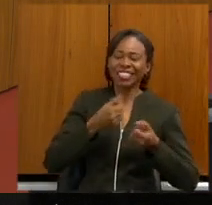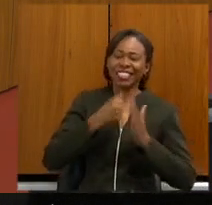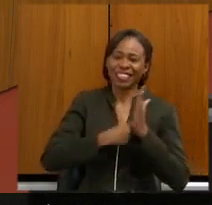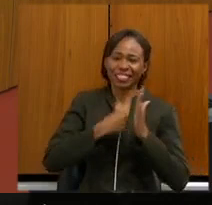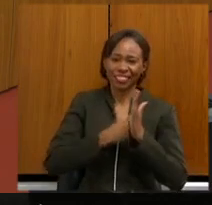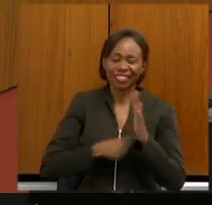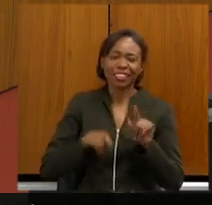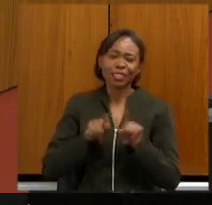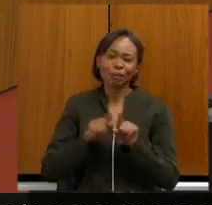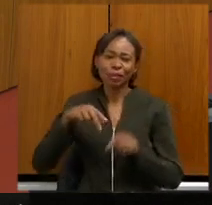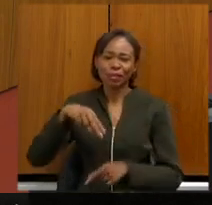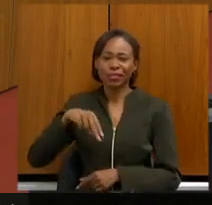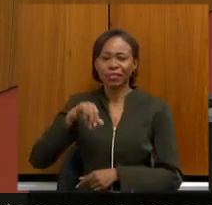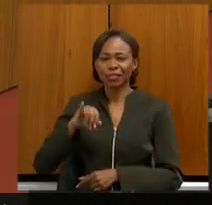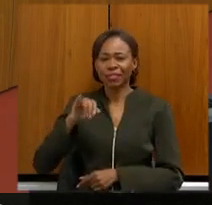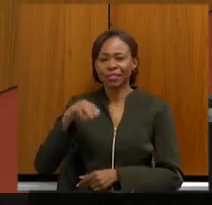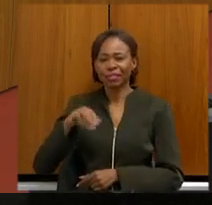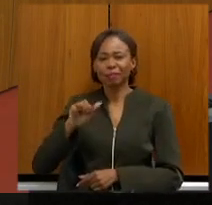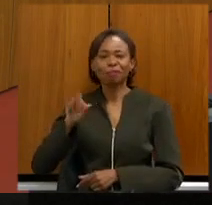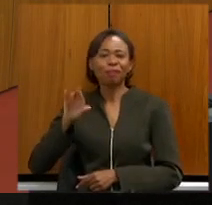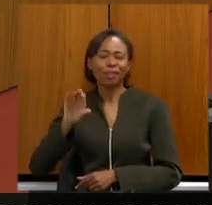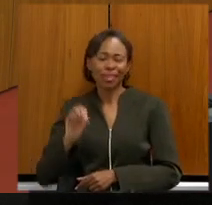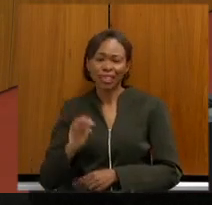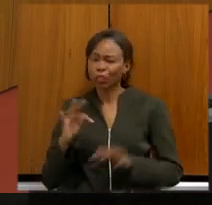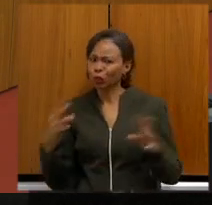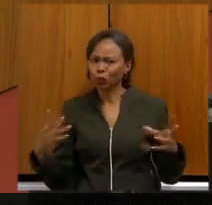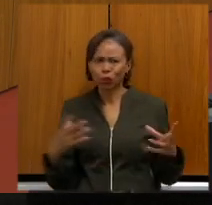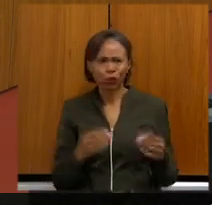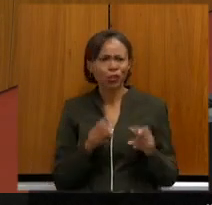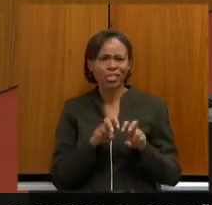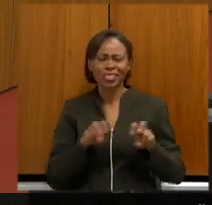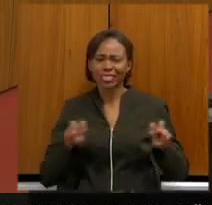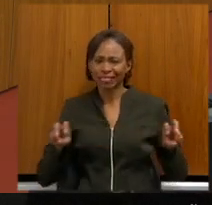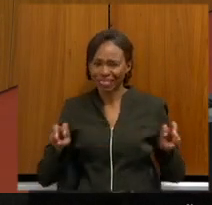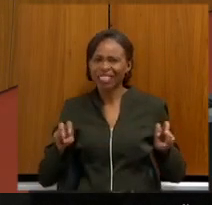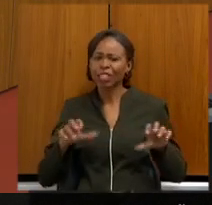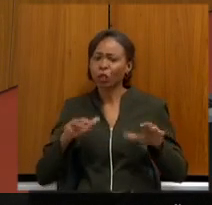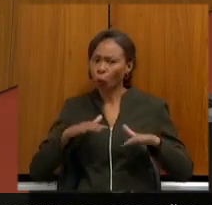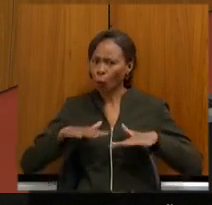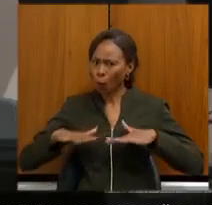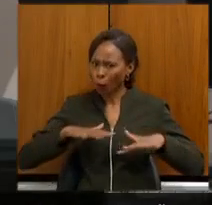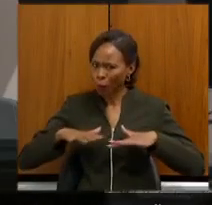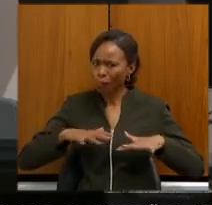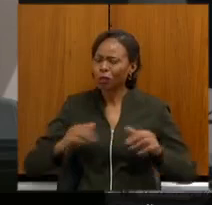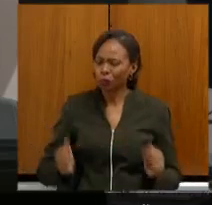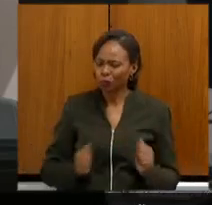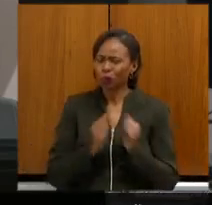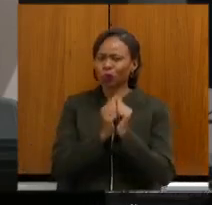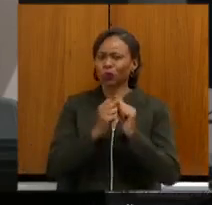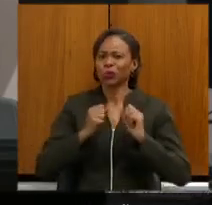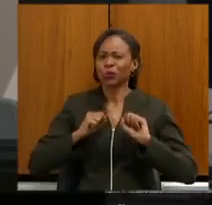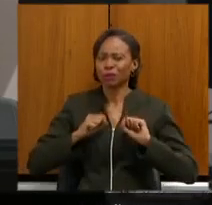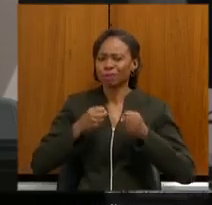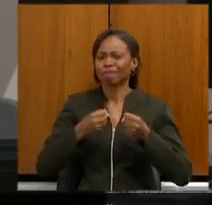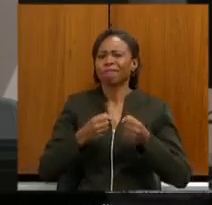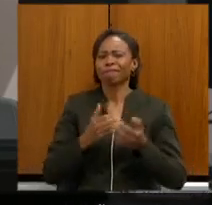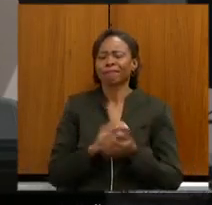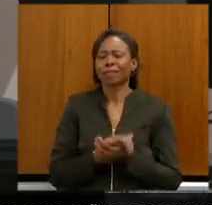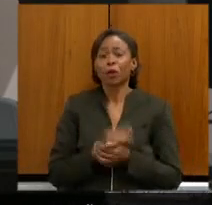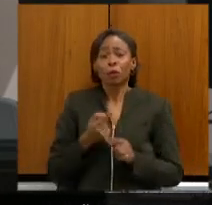Mário também todo mundo aqui da mesa companheiro que é de movimento ali nós que falamos que na verdade não se trata somente